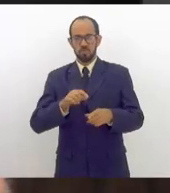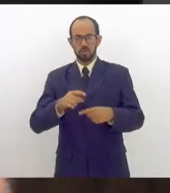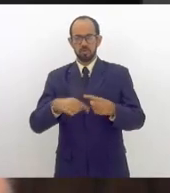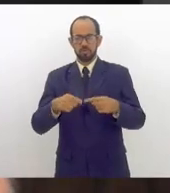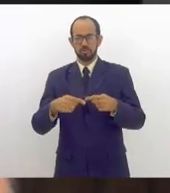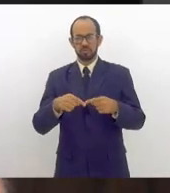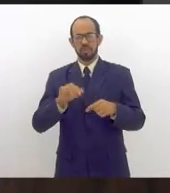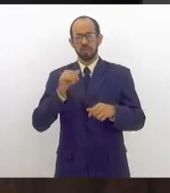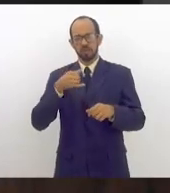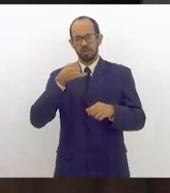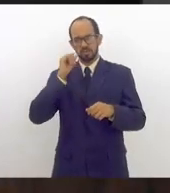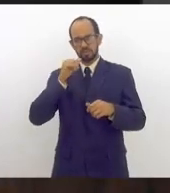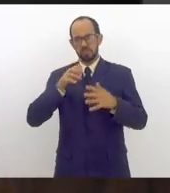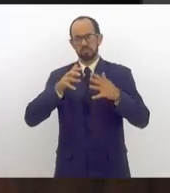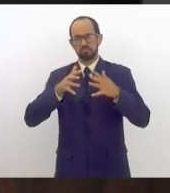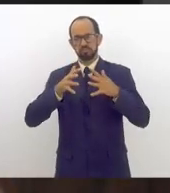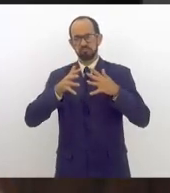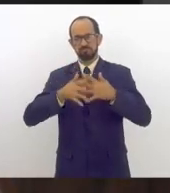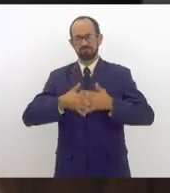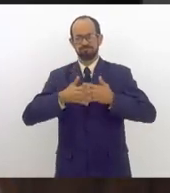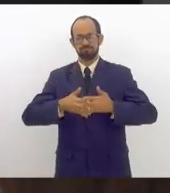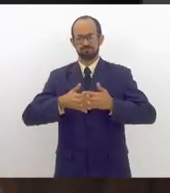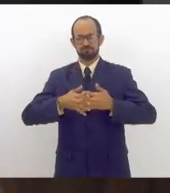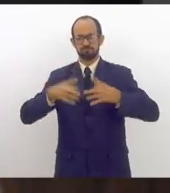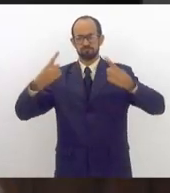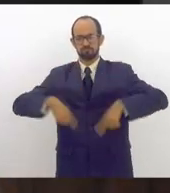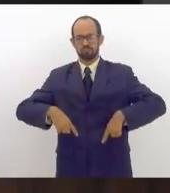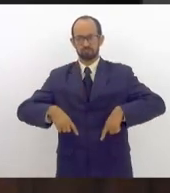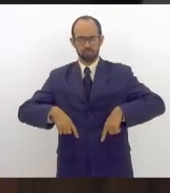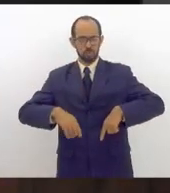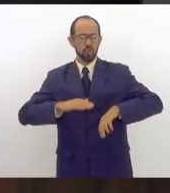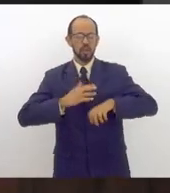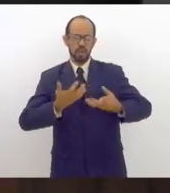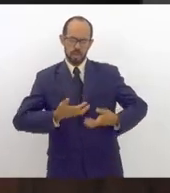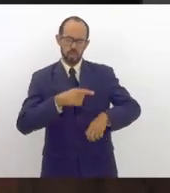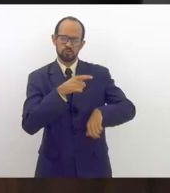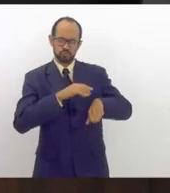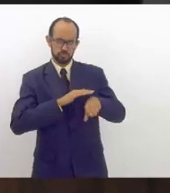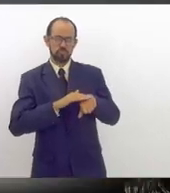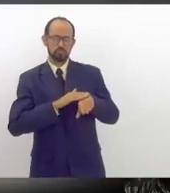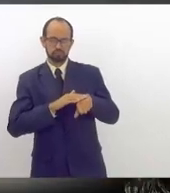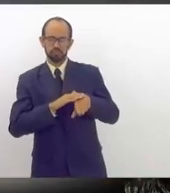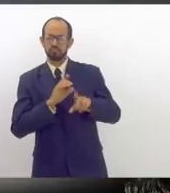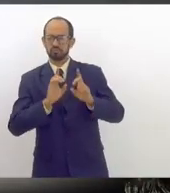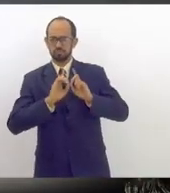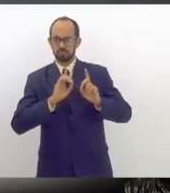vire um embate. Quero que Vossa Excelência discute.